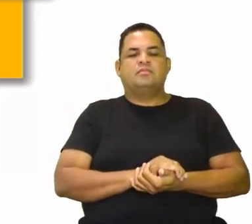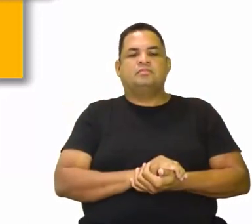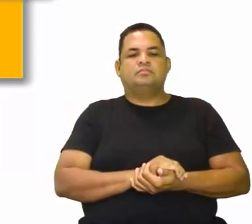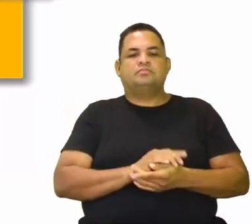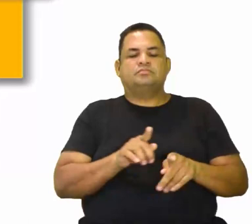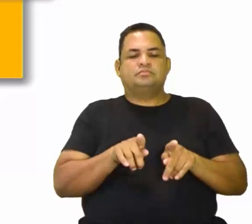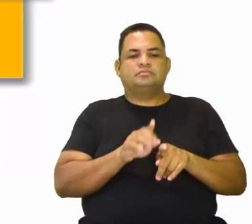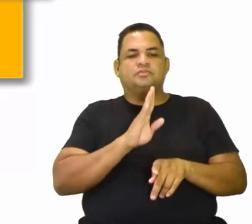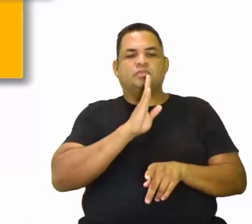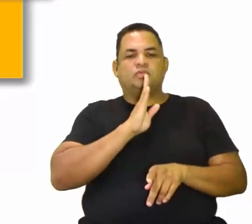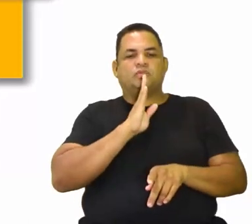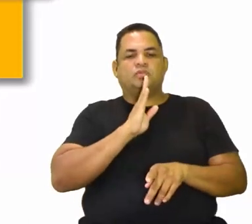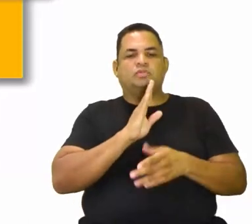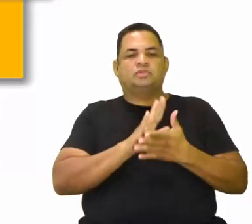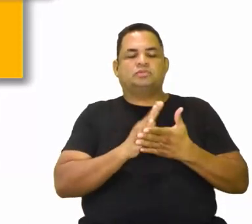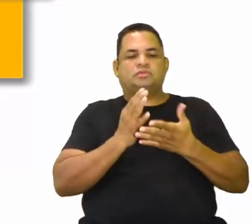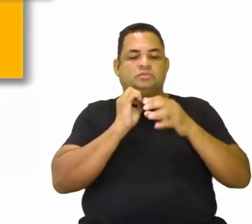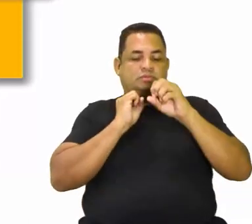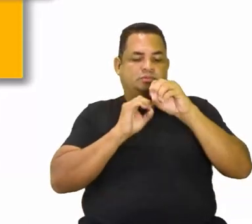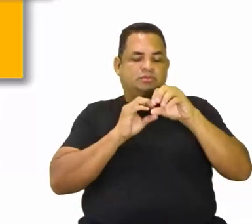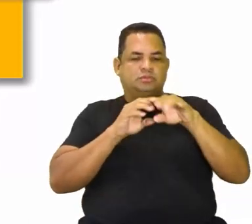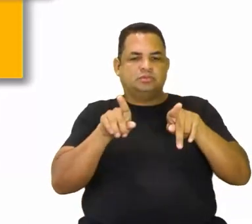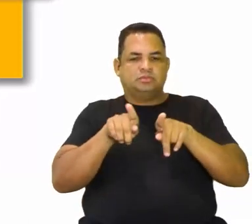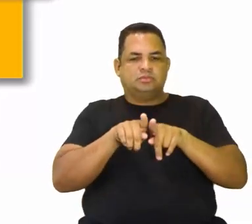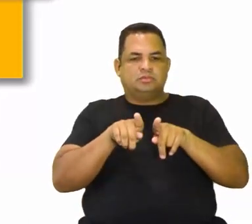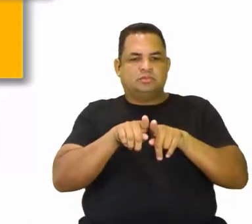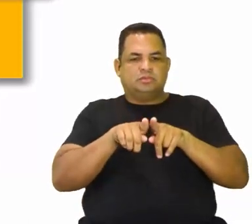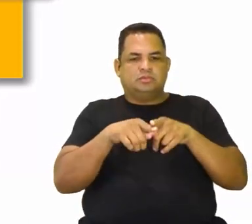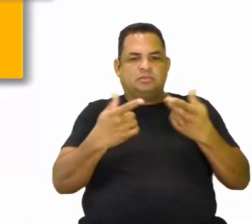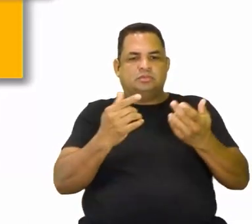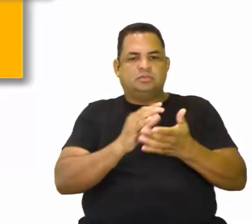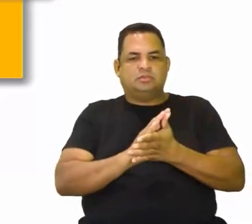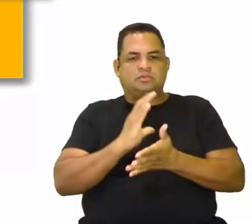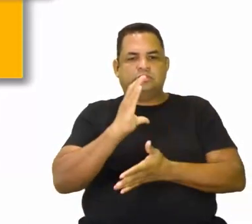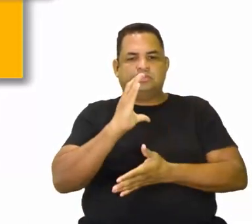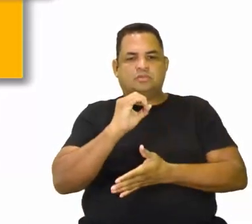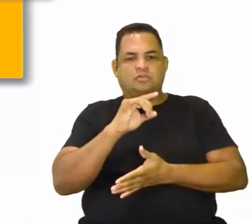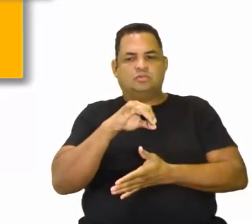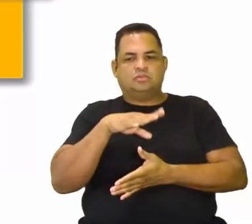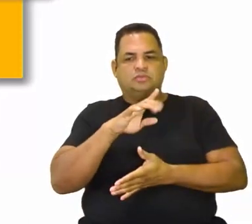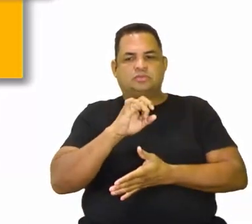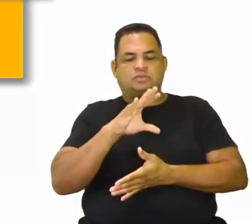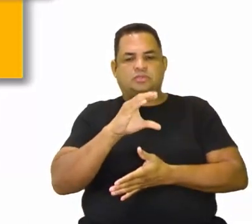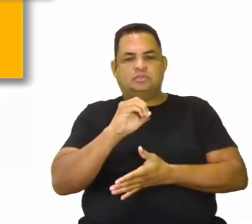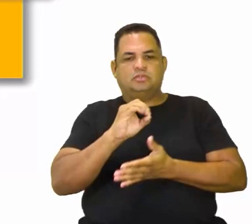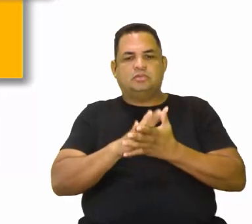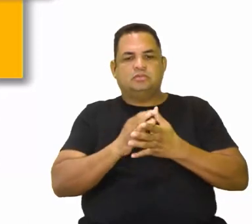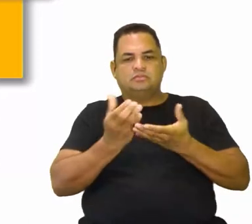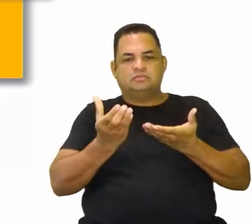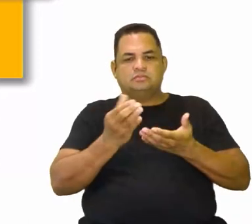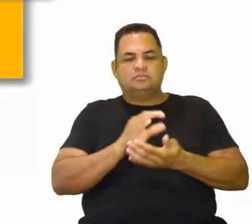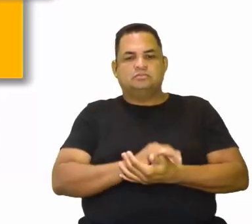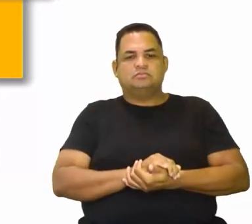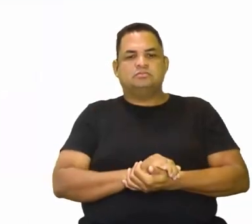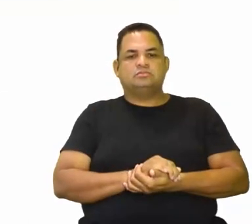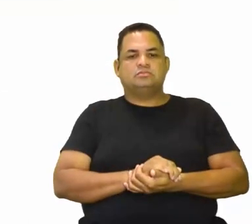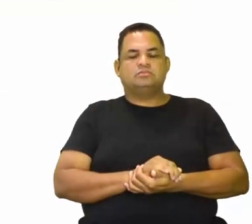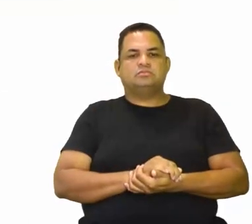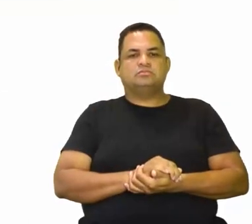Vocês vão conhecer, nós vamos abordar para vocês, sobre a combustão, ok?